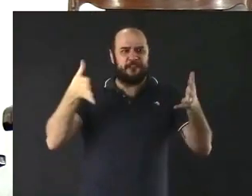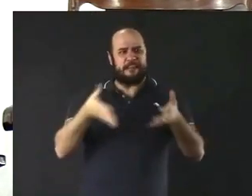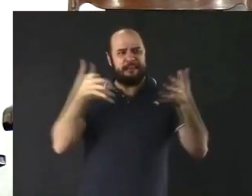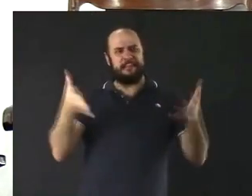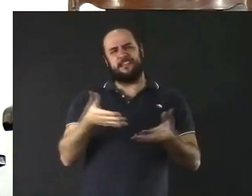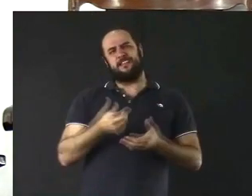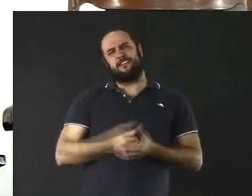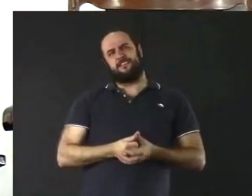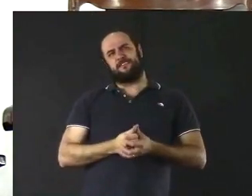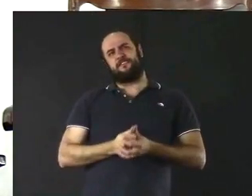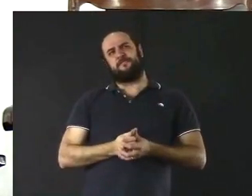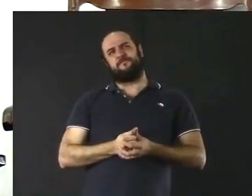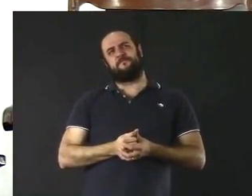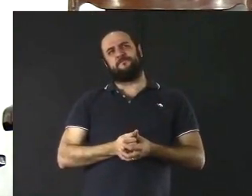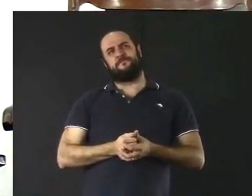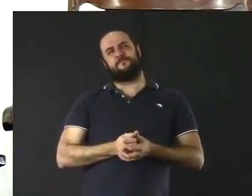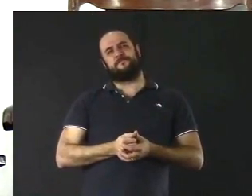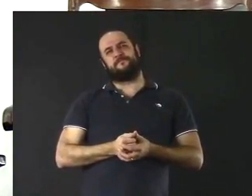eterno peso de glória.